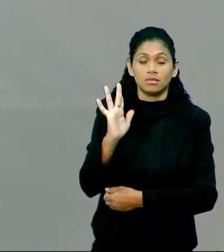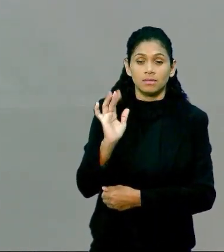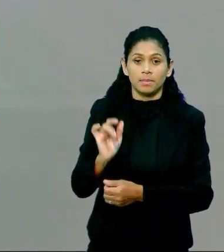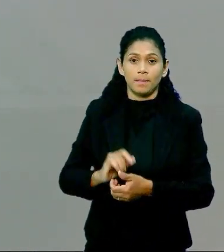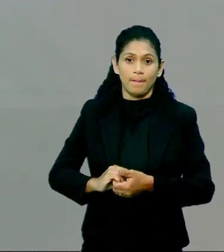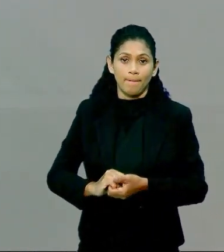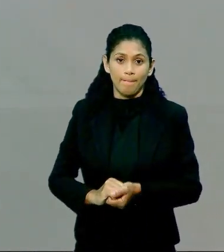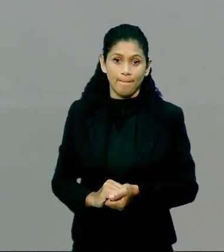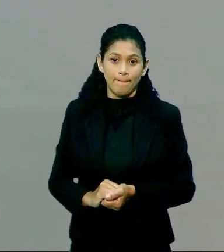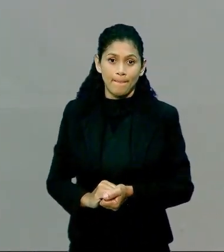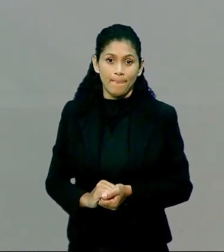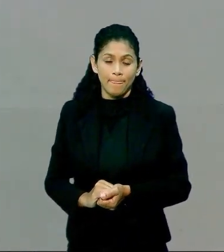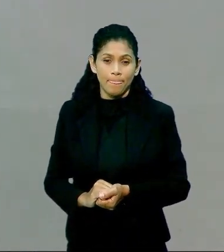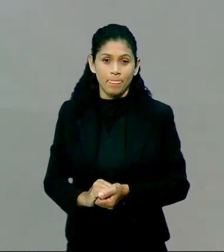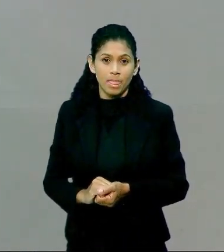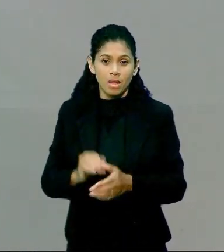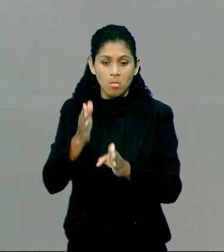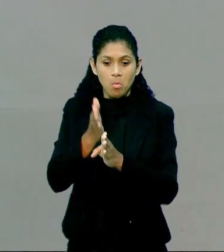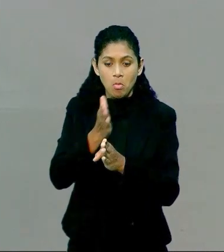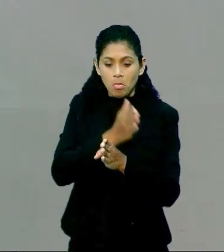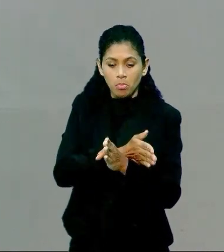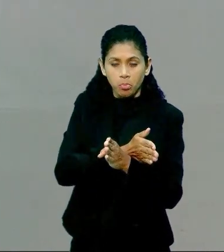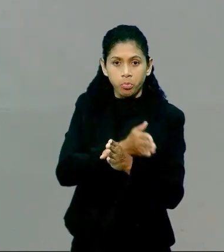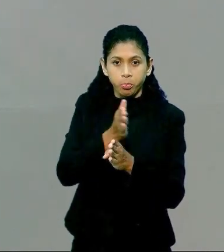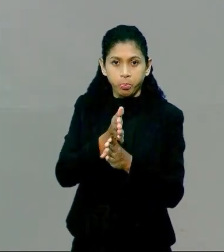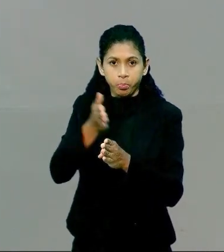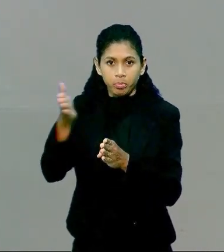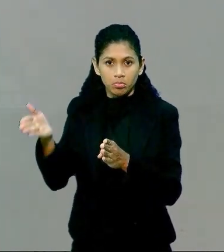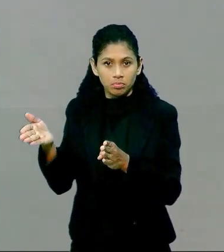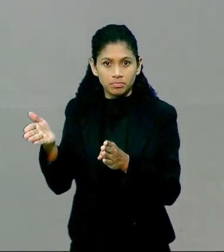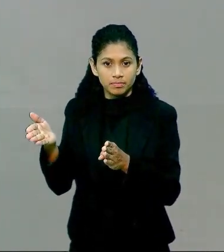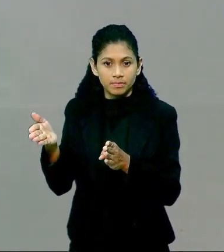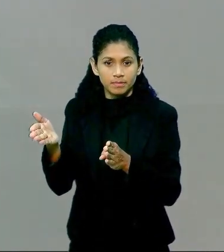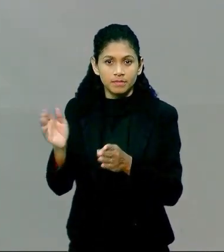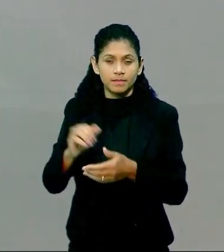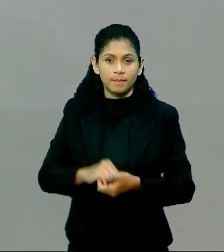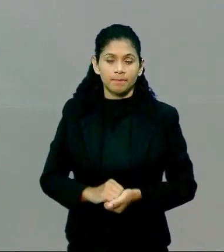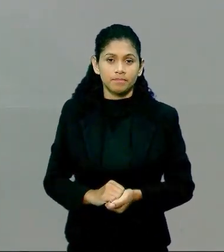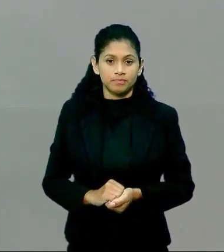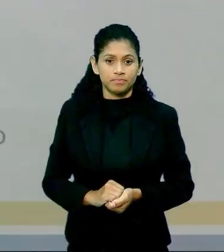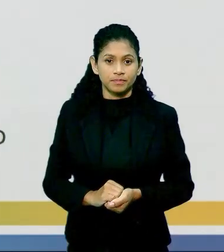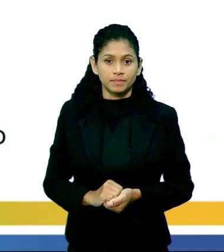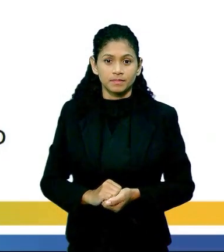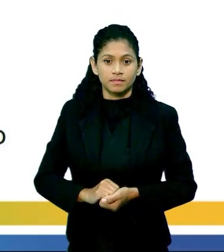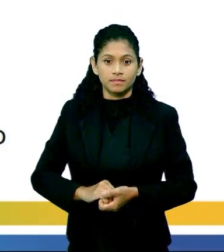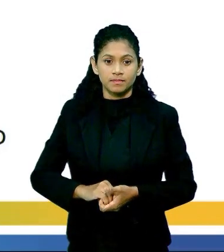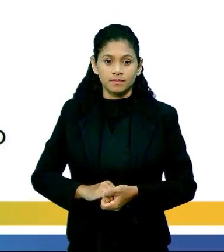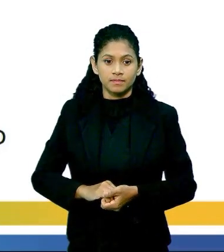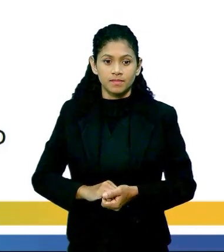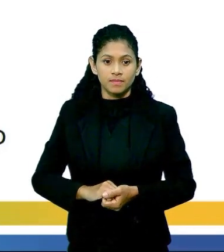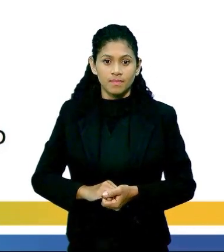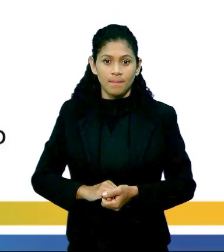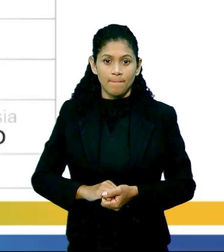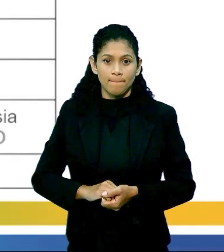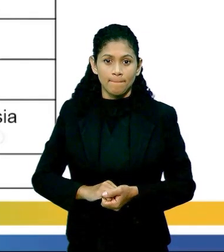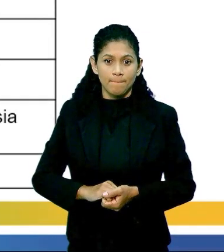aí? Que a metade é na segunda metade, ou seja, de julho adiante. Vamos conferir? Ver se é isso mesmo?